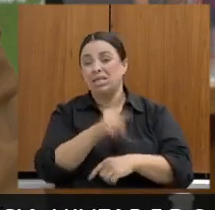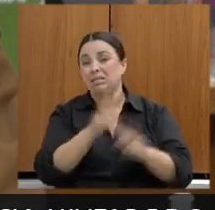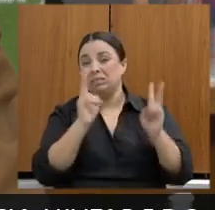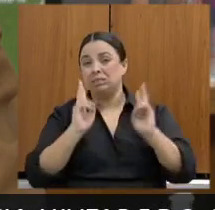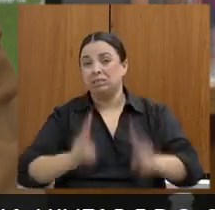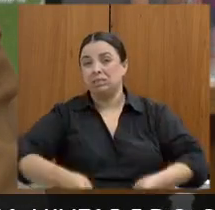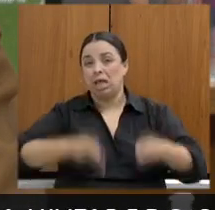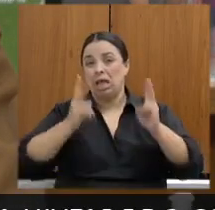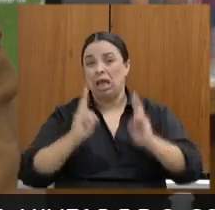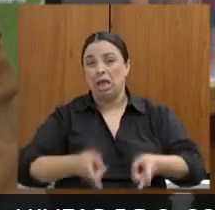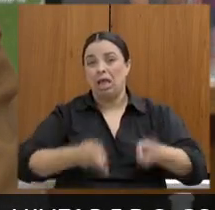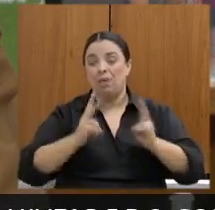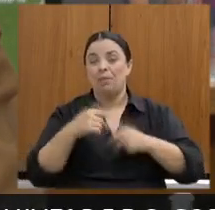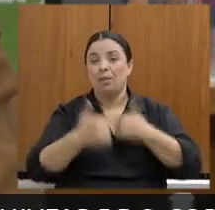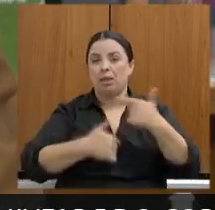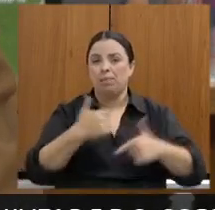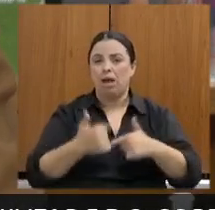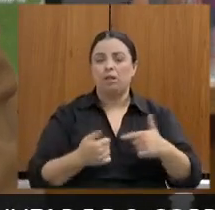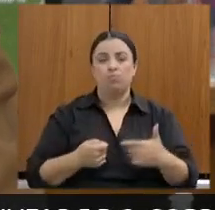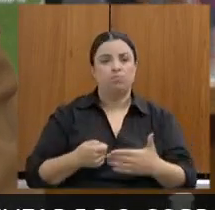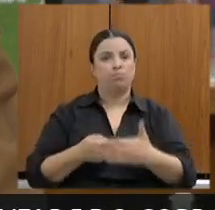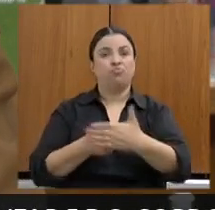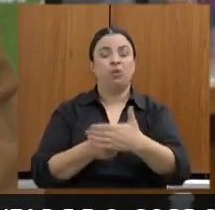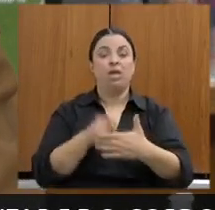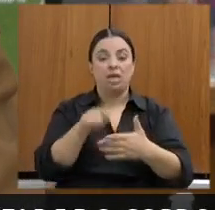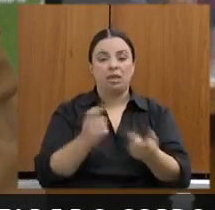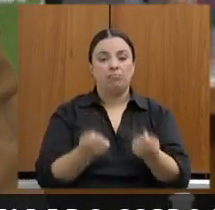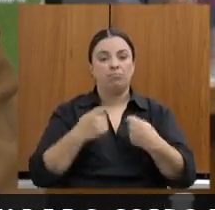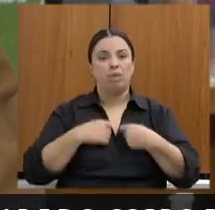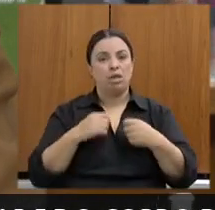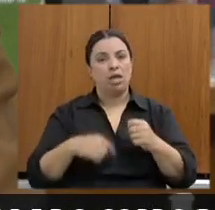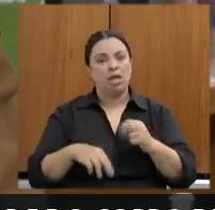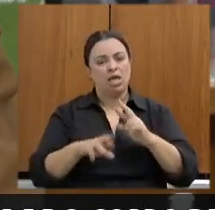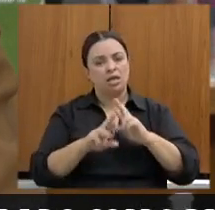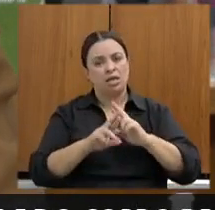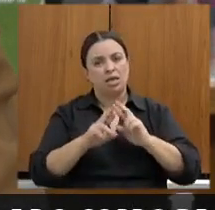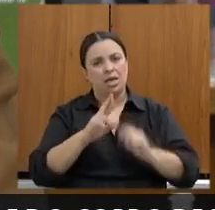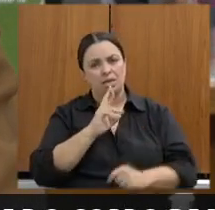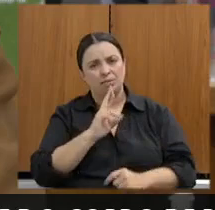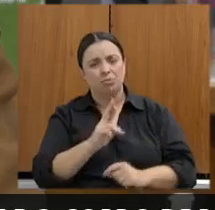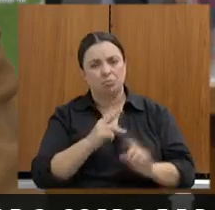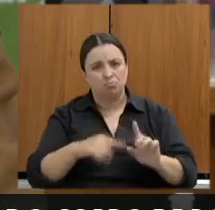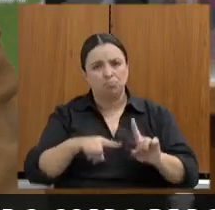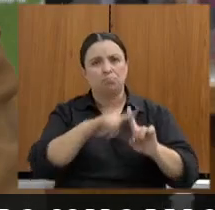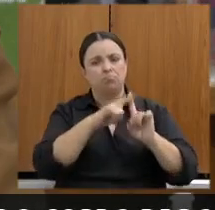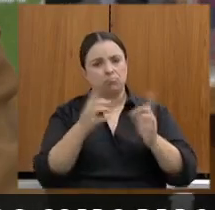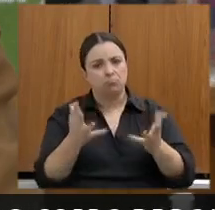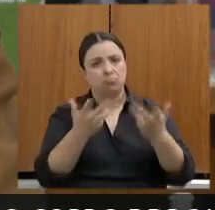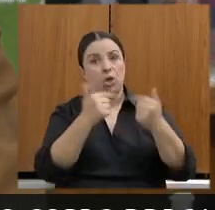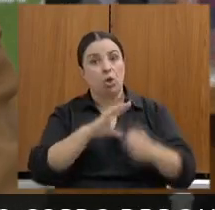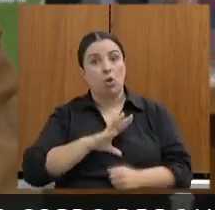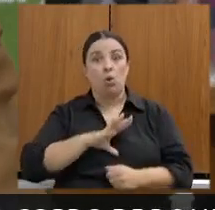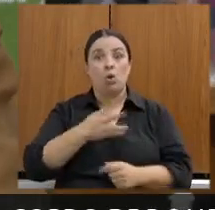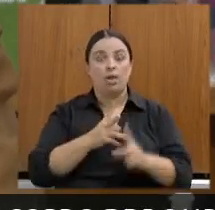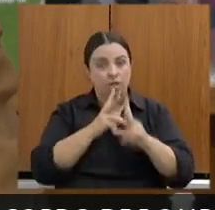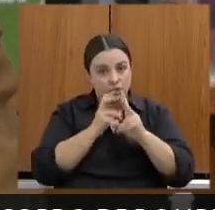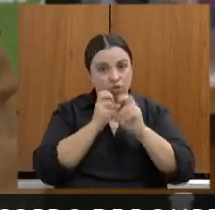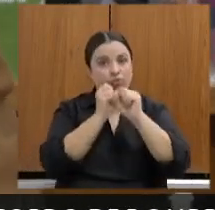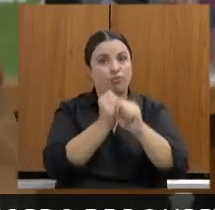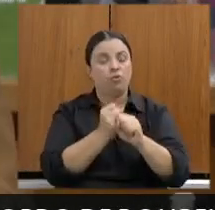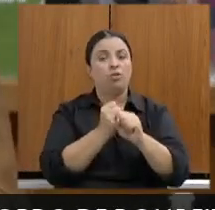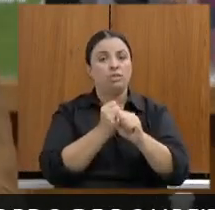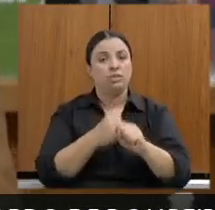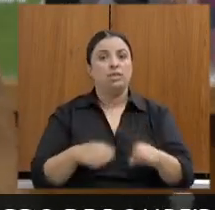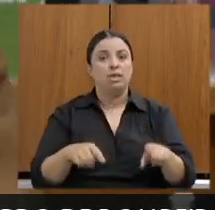enfrentado e tem entrado desses excelentes resultados é com a coragem né com a força mas também com